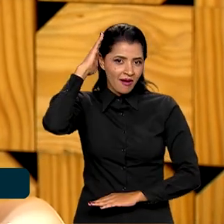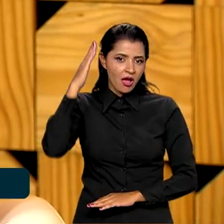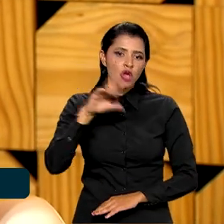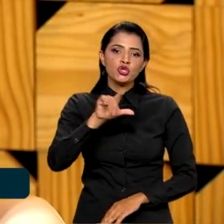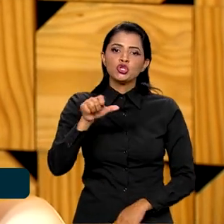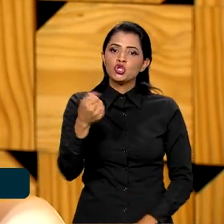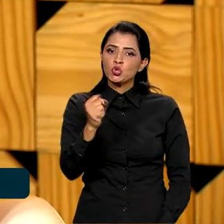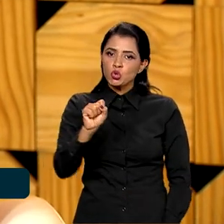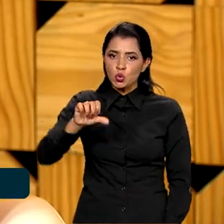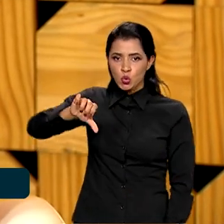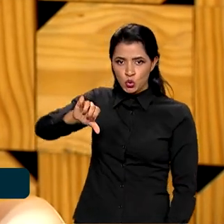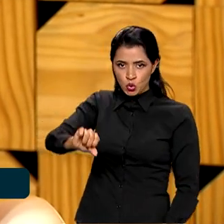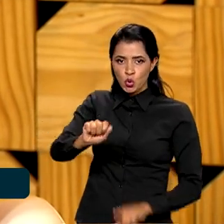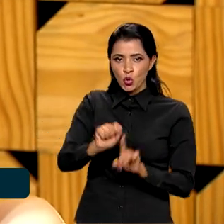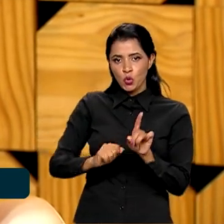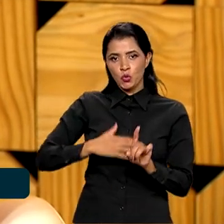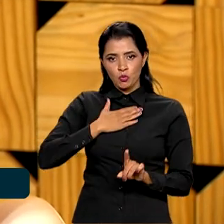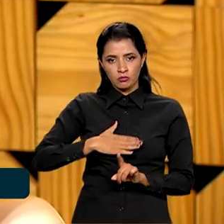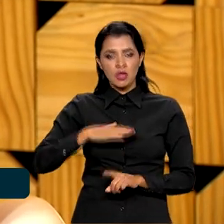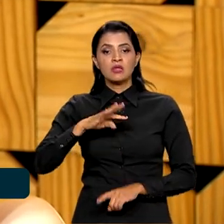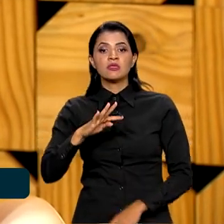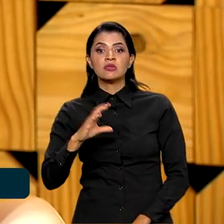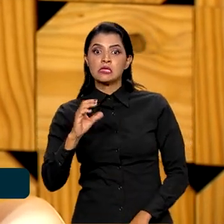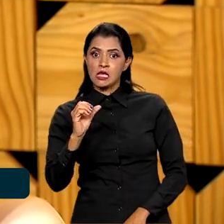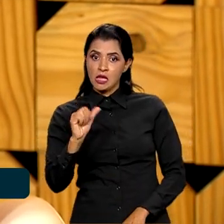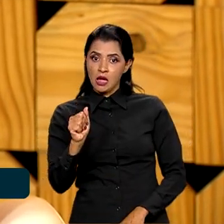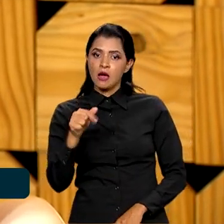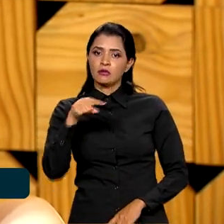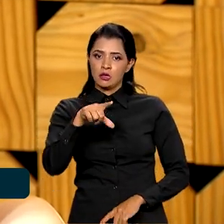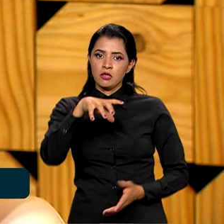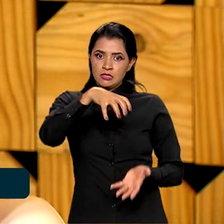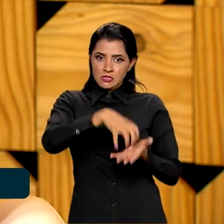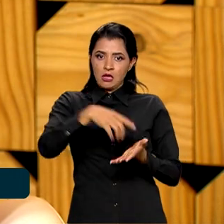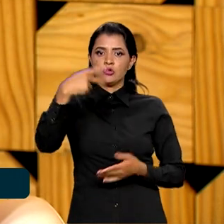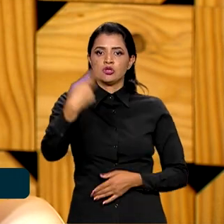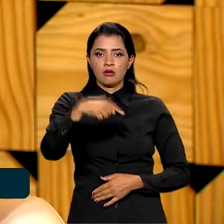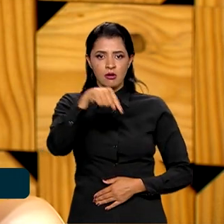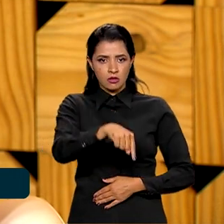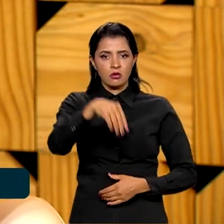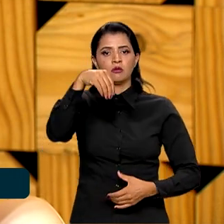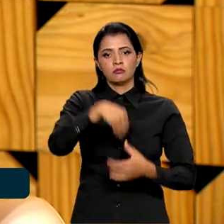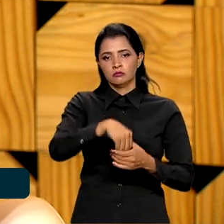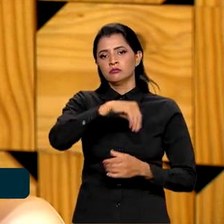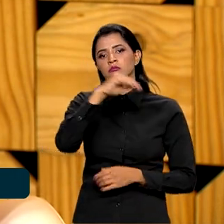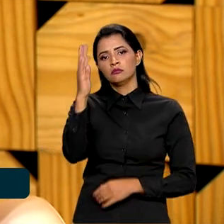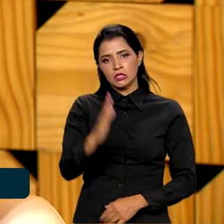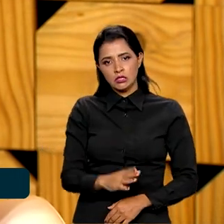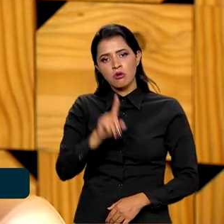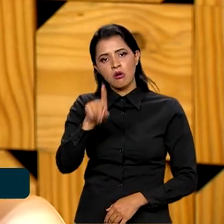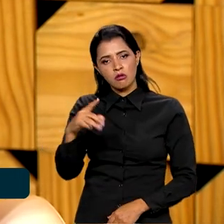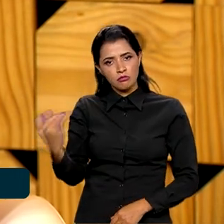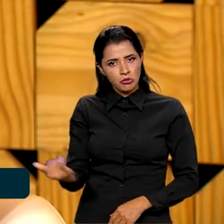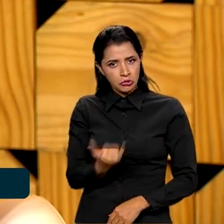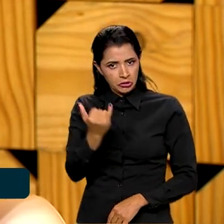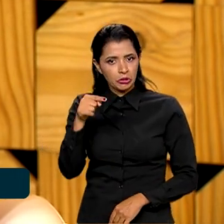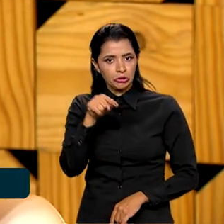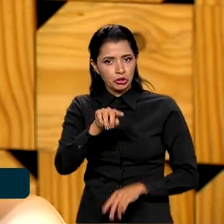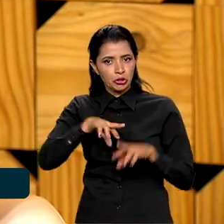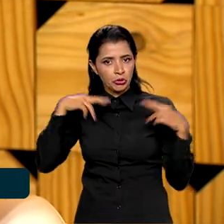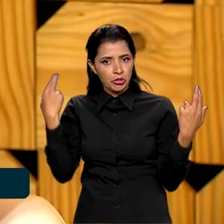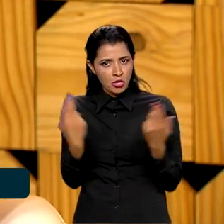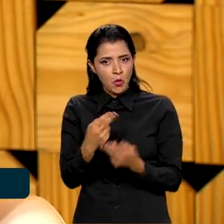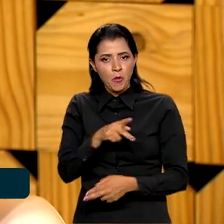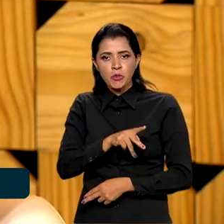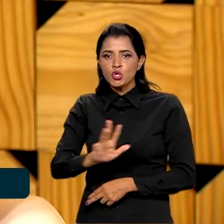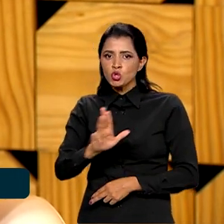OTCA tem sede aqui no Brasil e é muito importante essa reunião. O presidente Lula tem dado muita